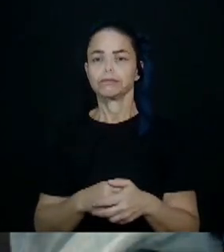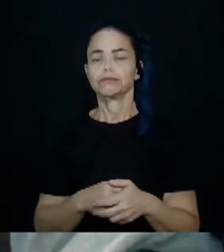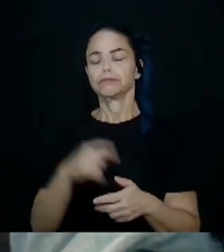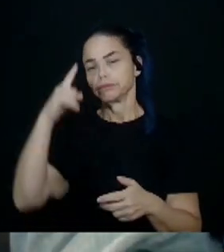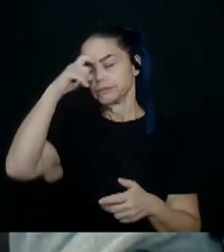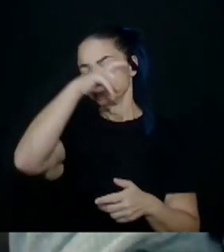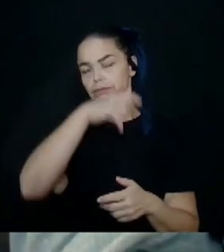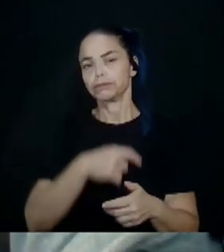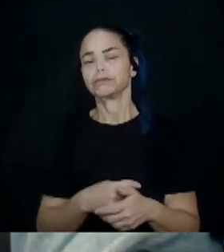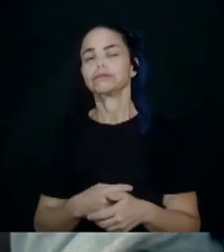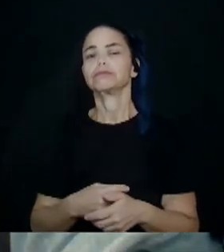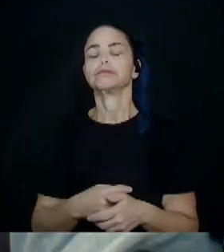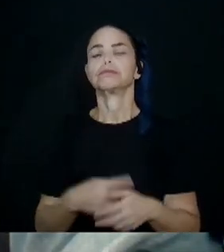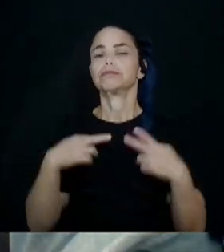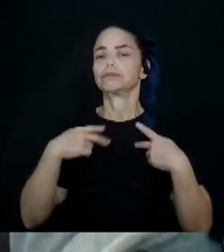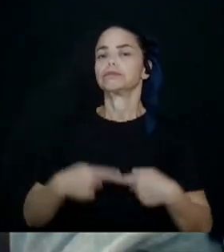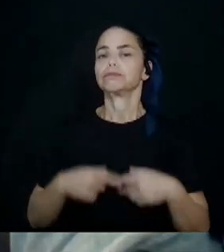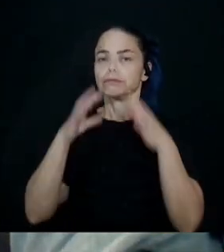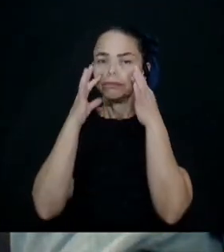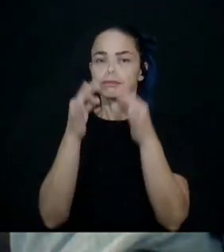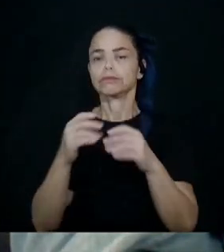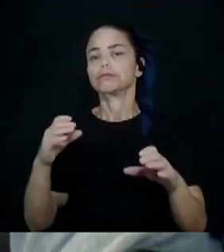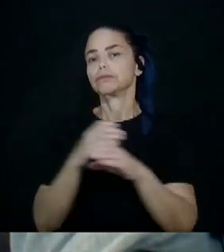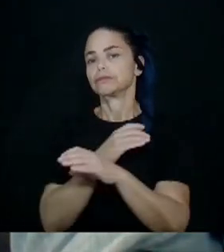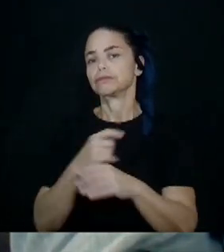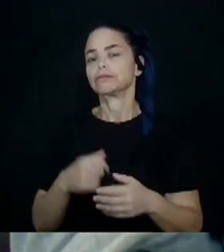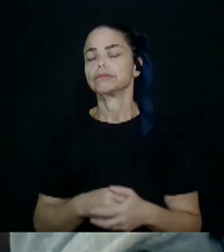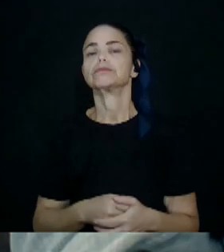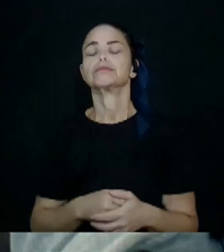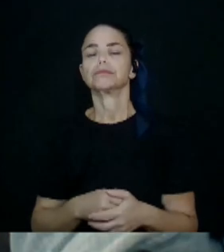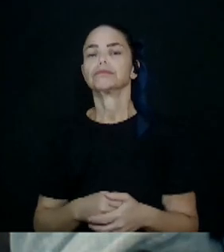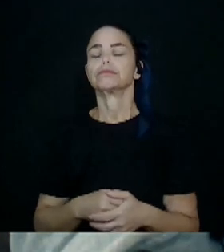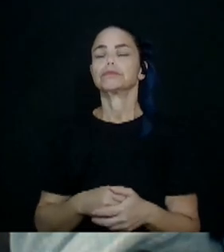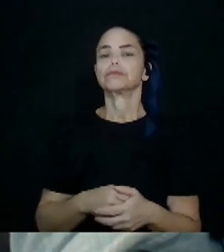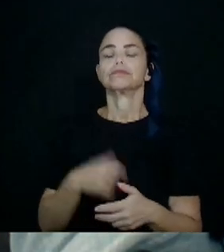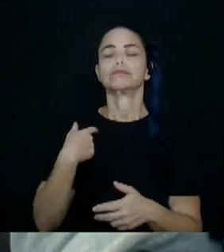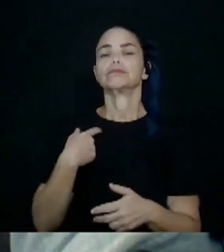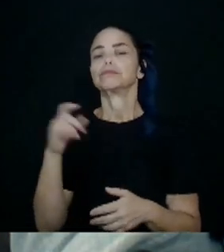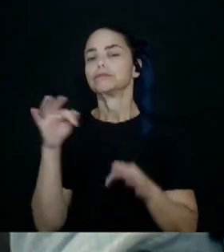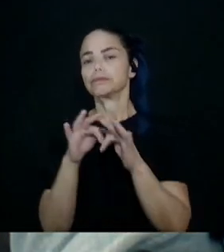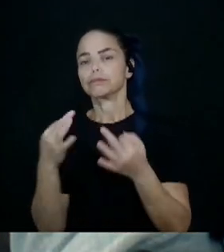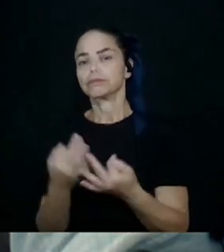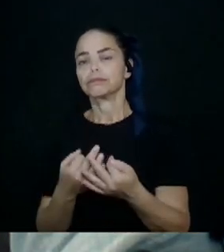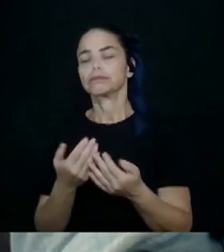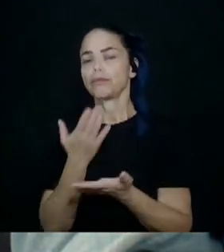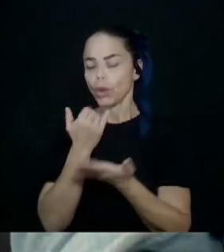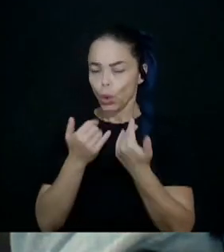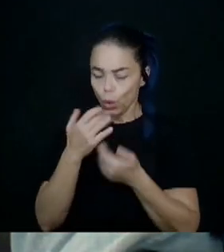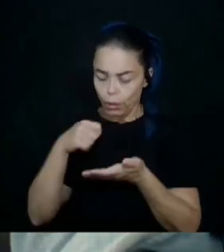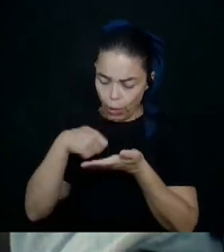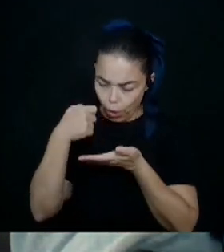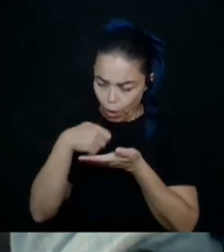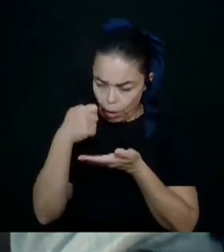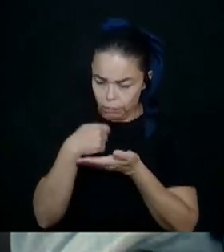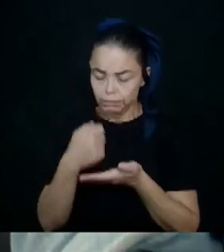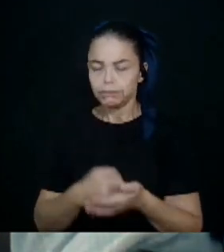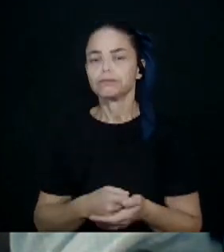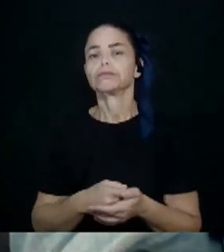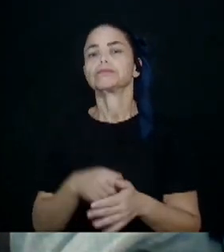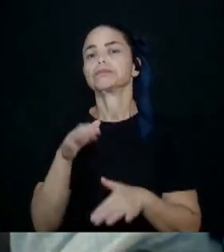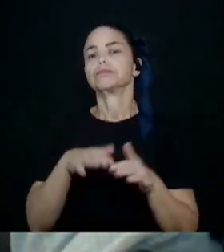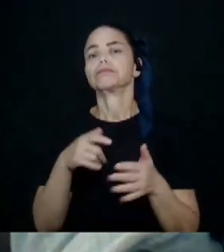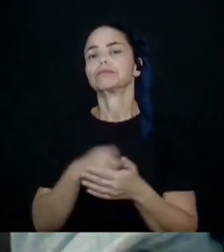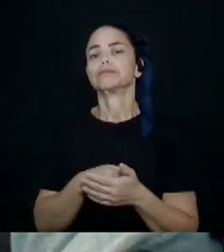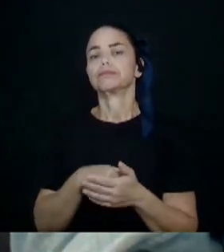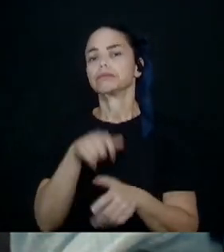para o ser humano ter atenção plena para realizar atividades simples, como, por exemplo, uma alimentação. Né? Então, muitas vezes você vê